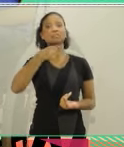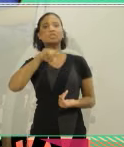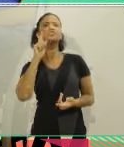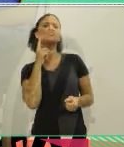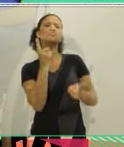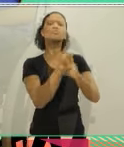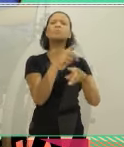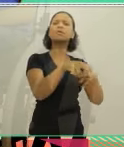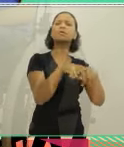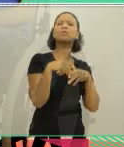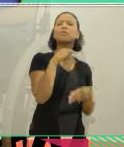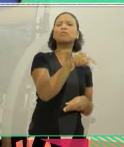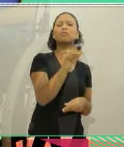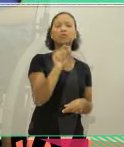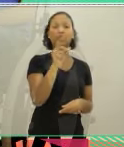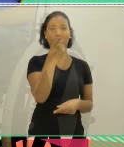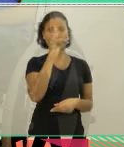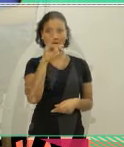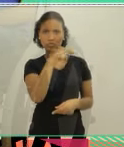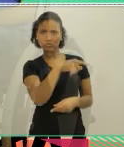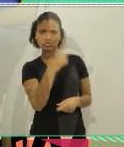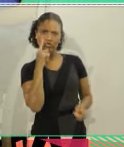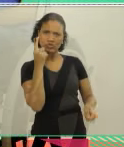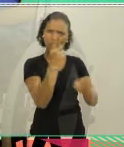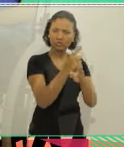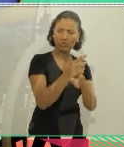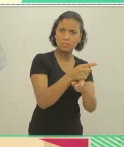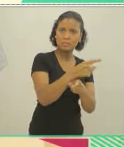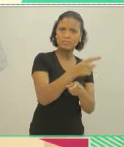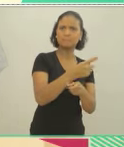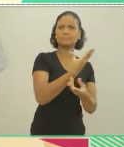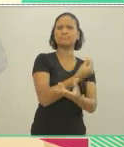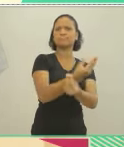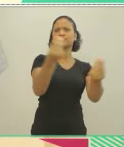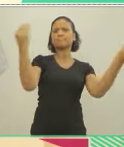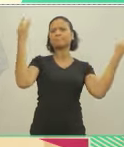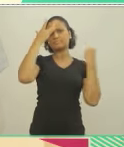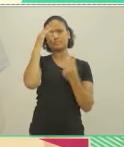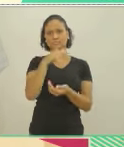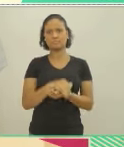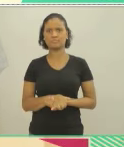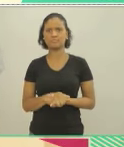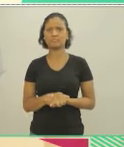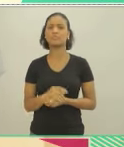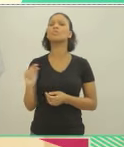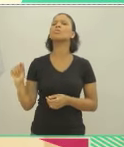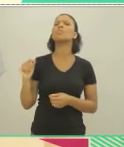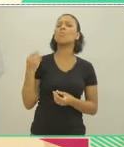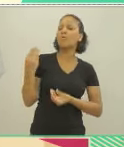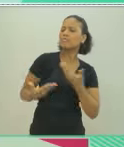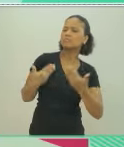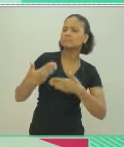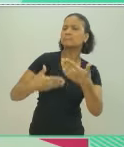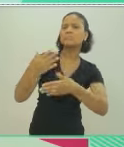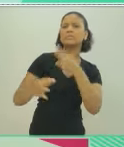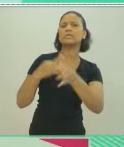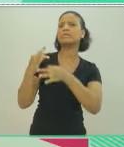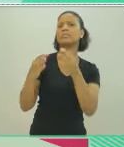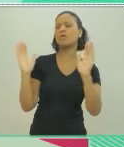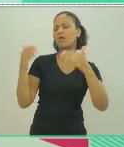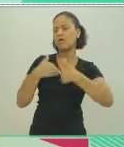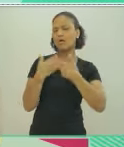Um dia, certamente, vai se descobrir num maior número de pessoas. E o que se pode esperar do tratamento do autismo?